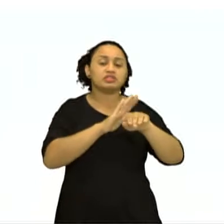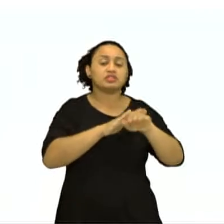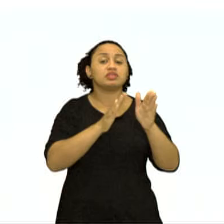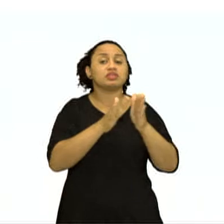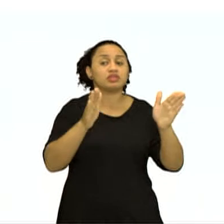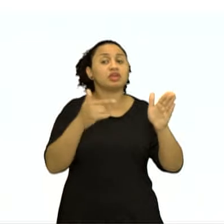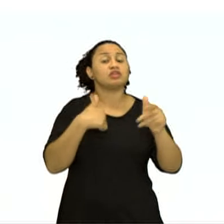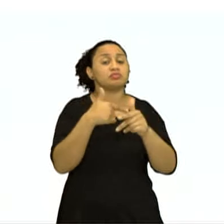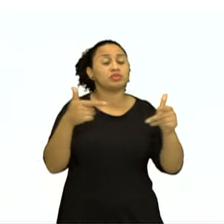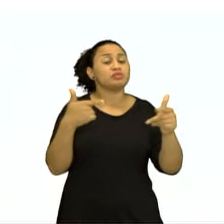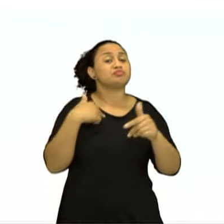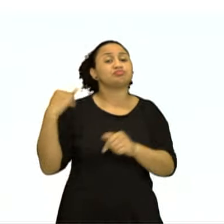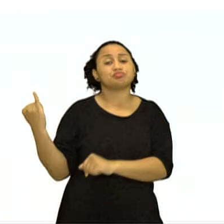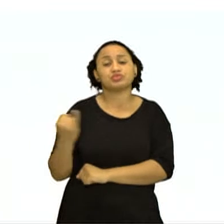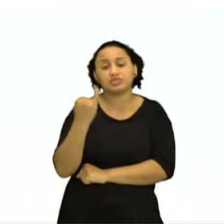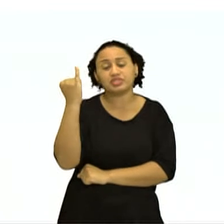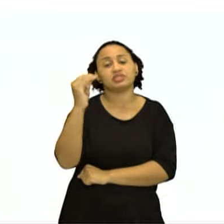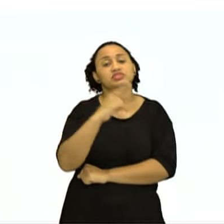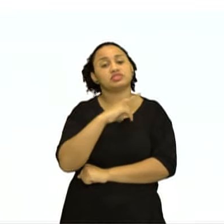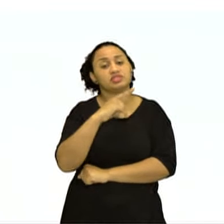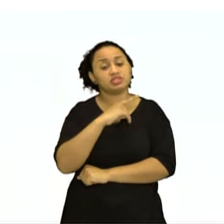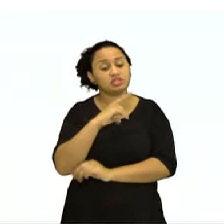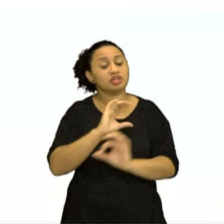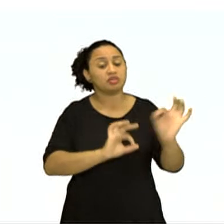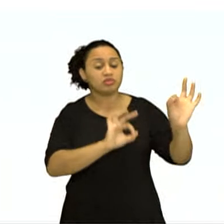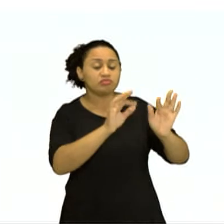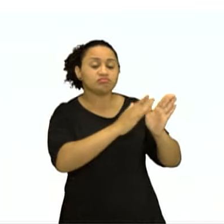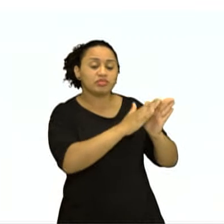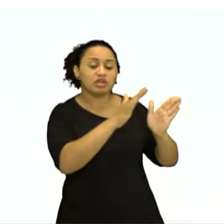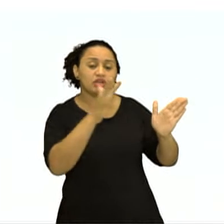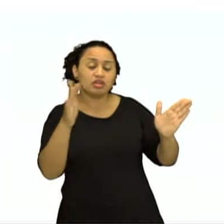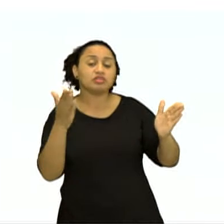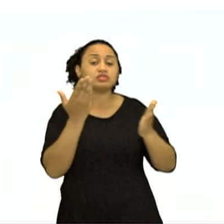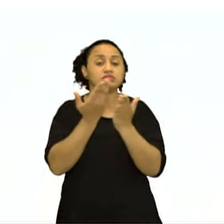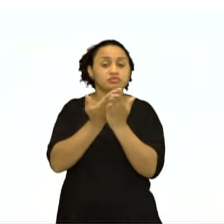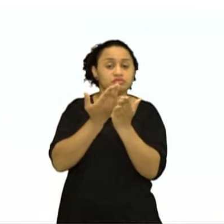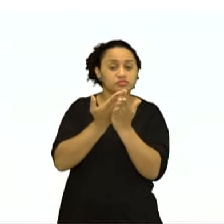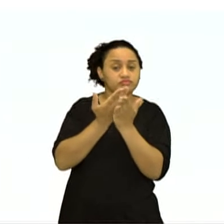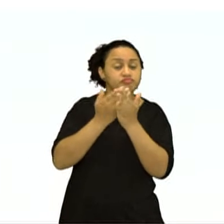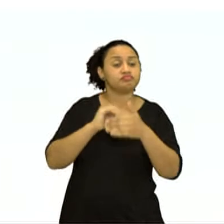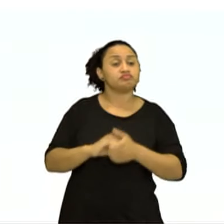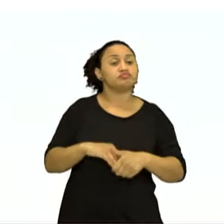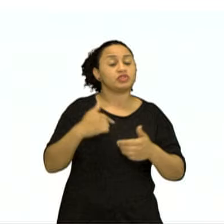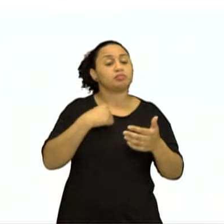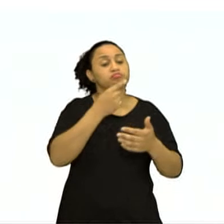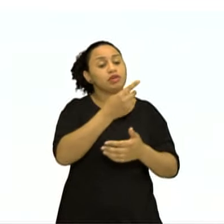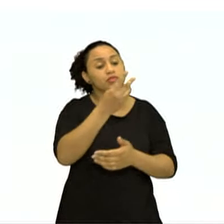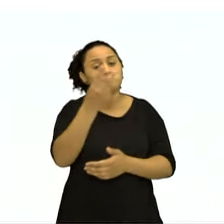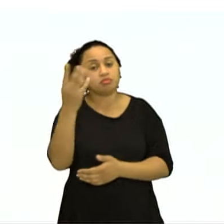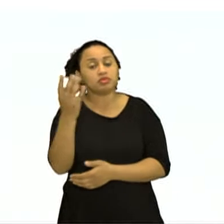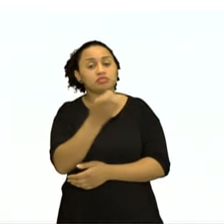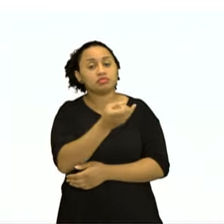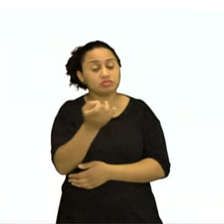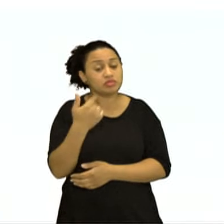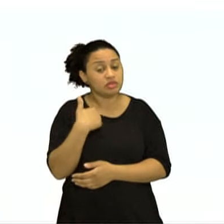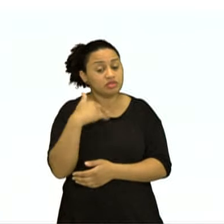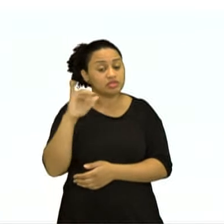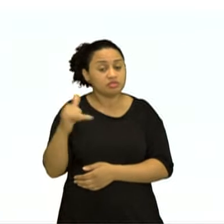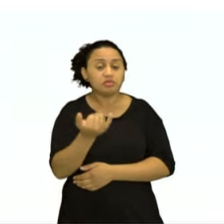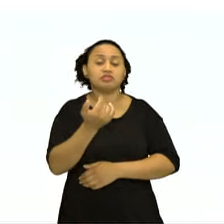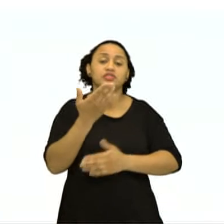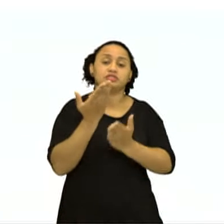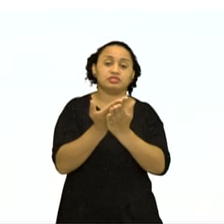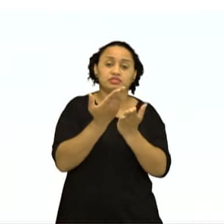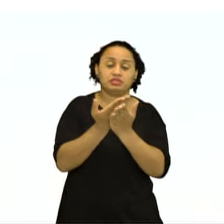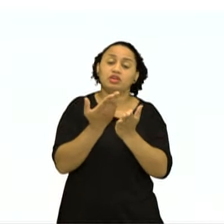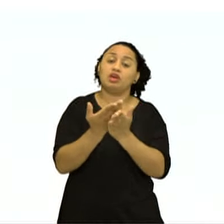ferramenta dispensável na organização de uma rotina de estudos. Contar tempo e otimizá-lo nos estudos